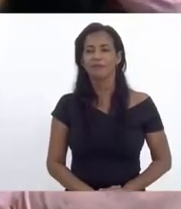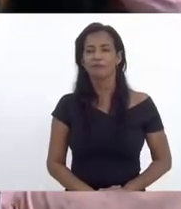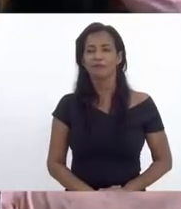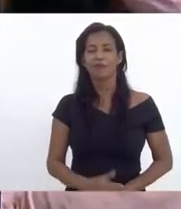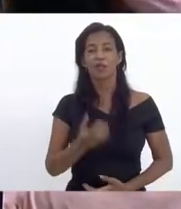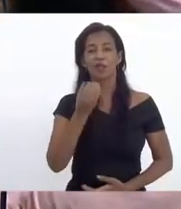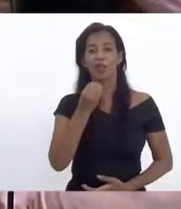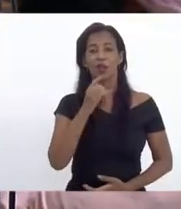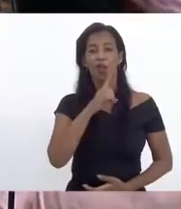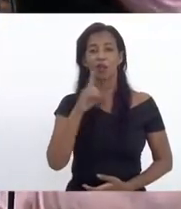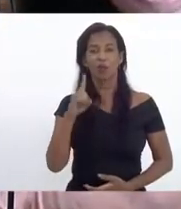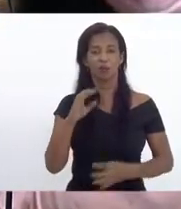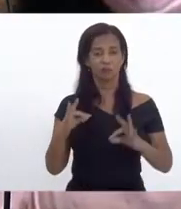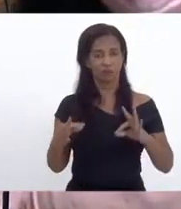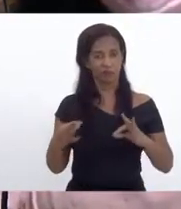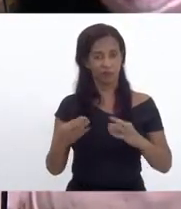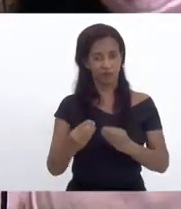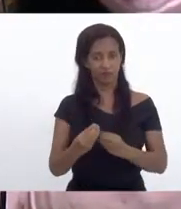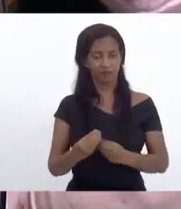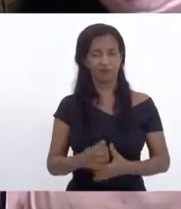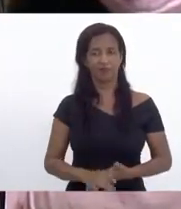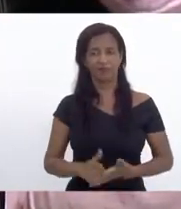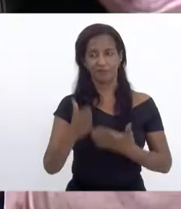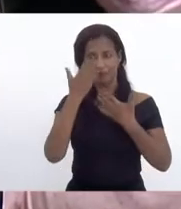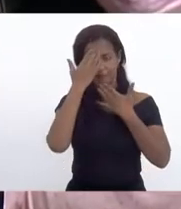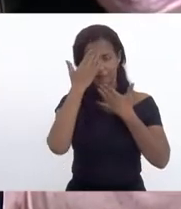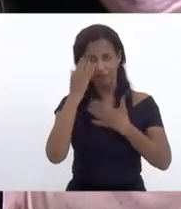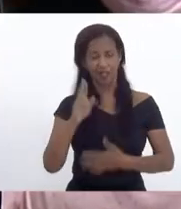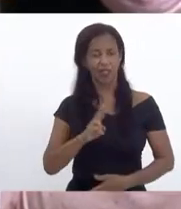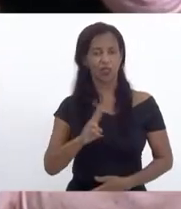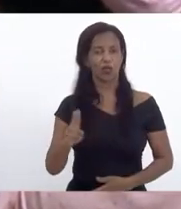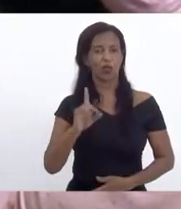Bom dia a todos. Agradeço, em nome da